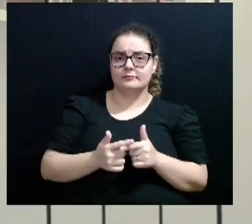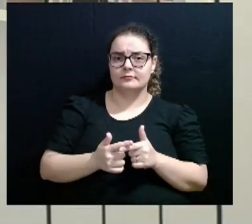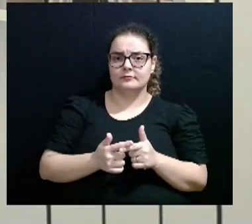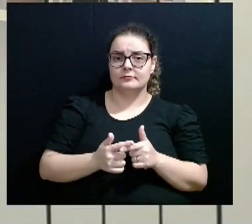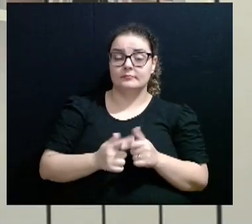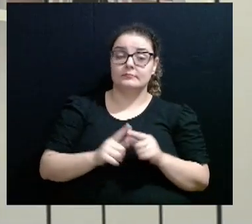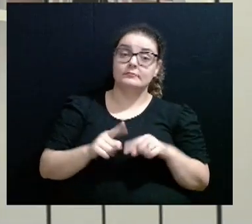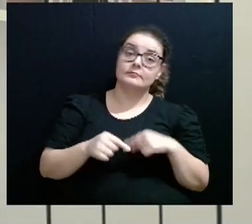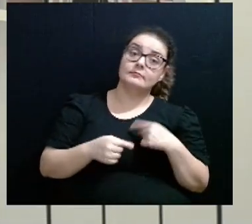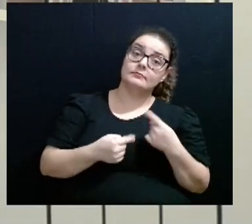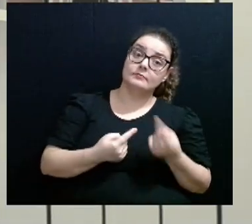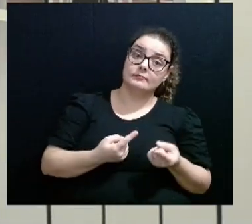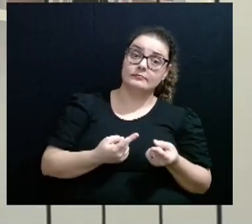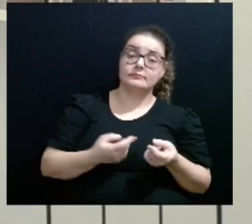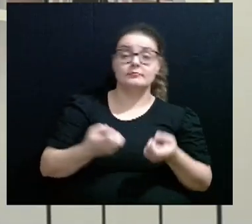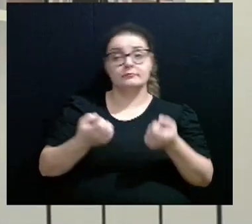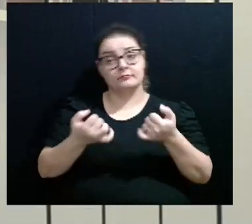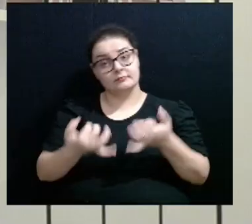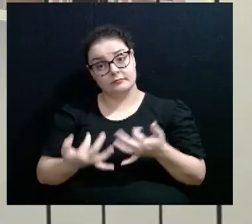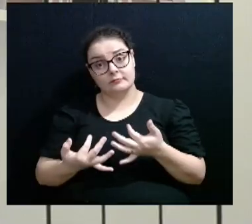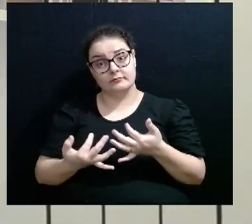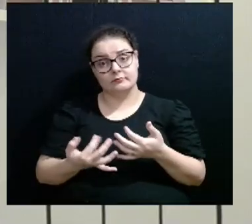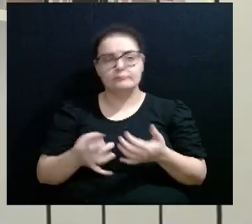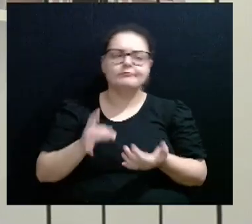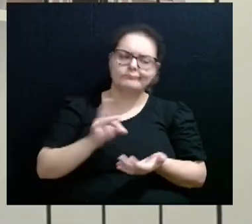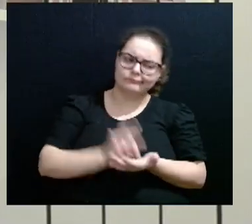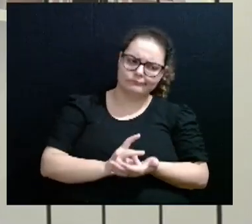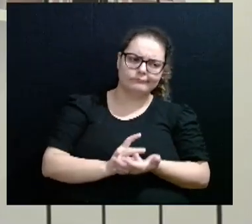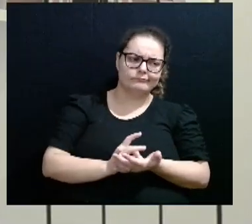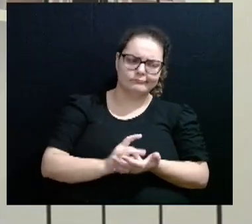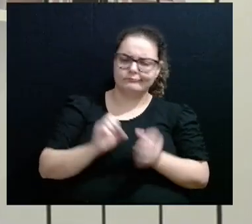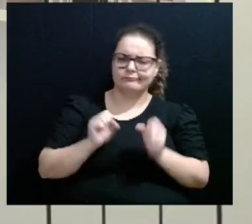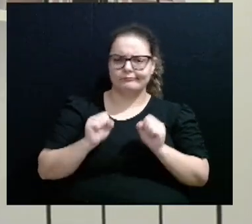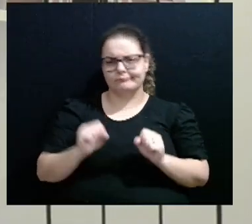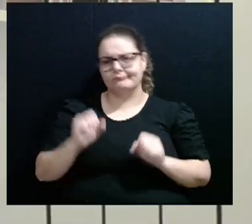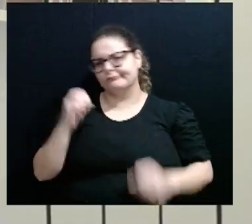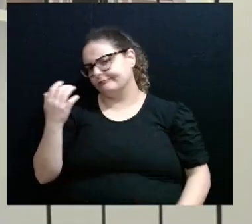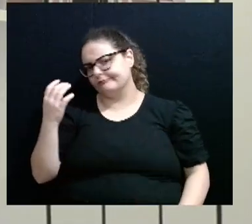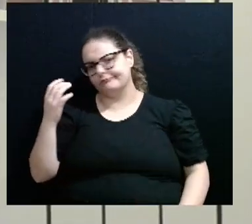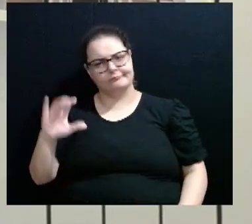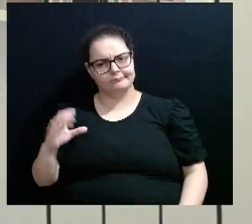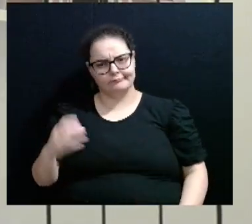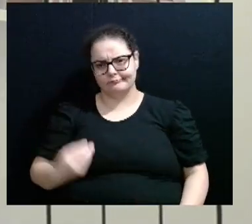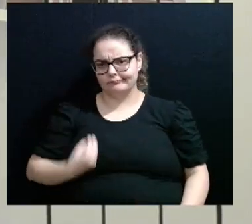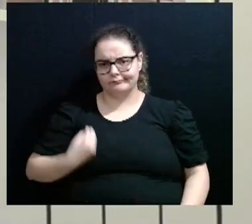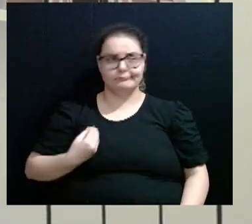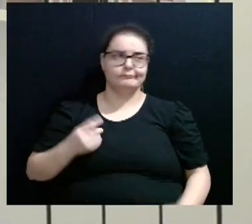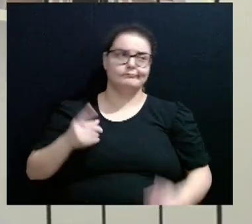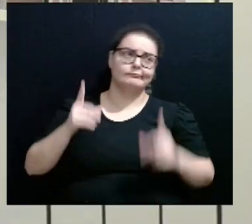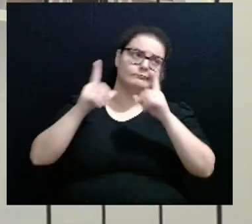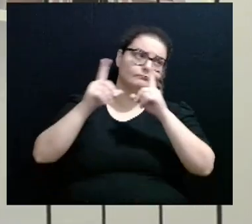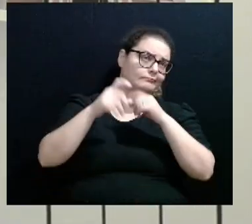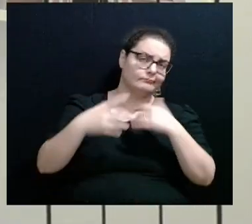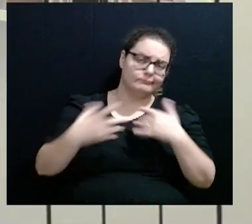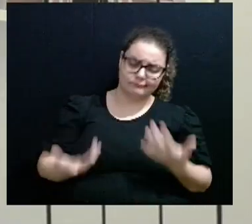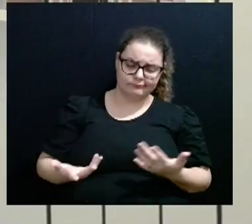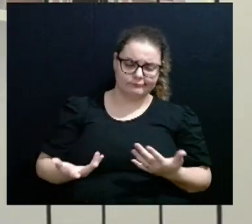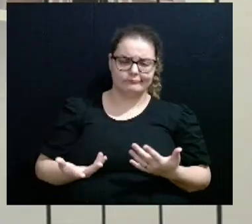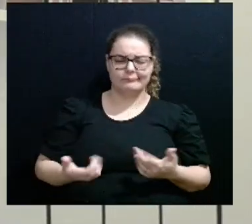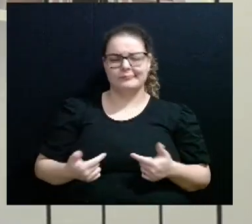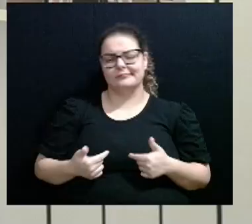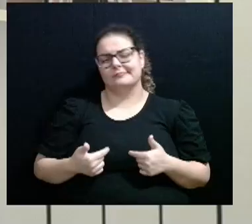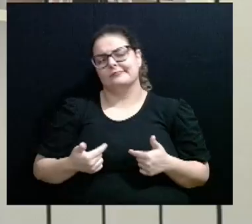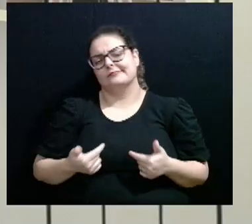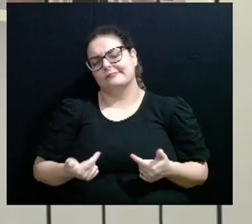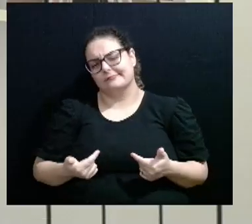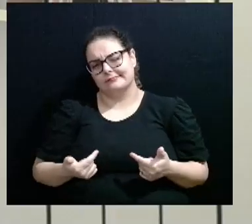lado justificando que de fato só posta coisas boas porque a vida já é difícil demais e seria muito chato ficar compartilhando